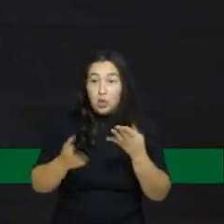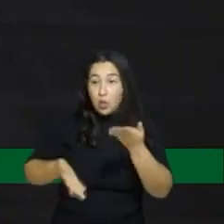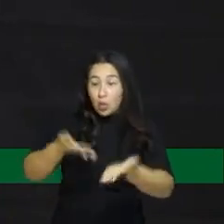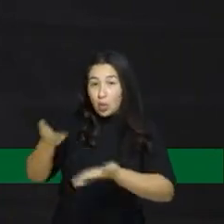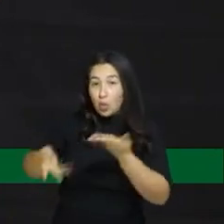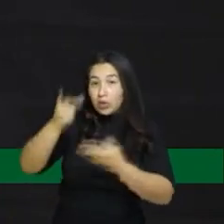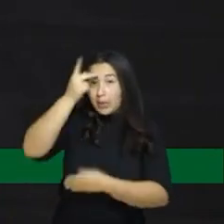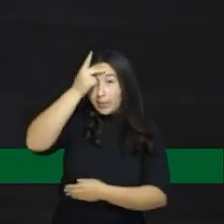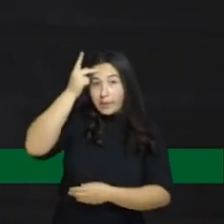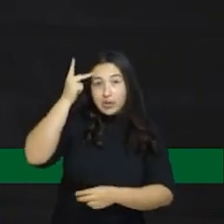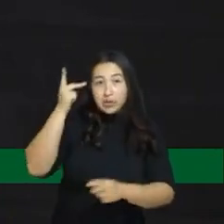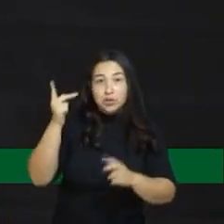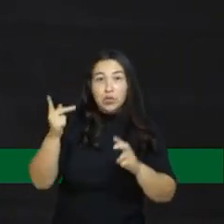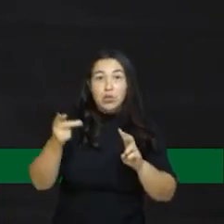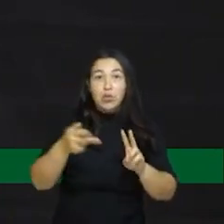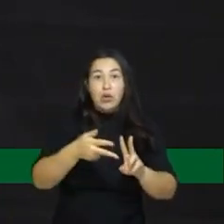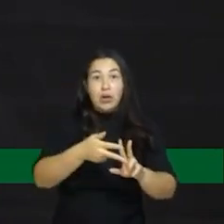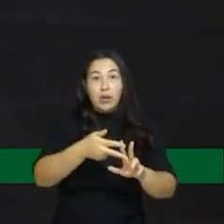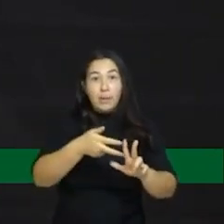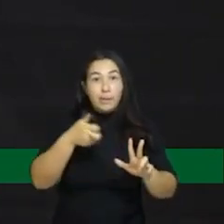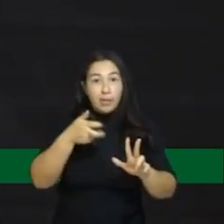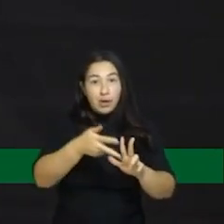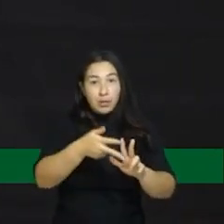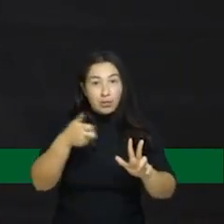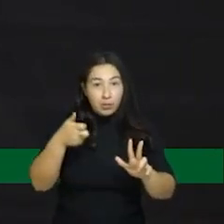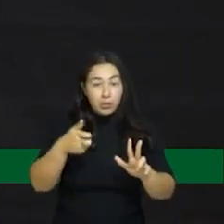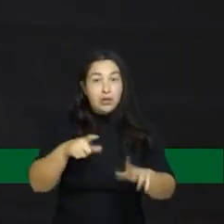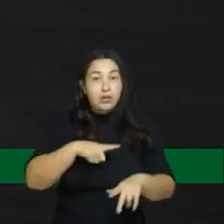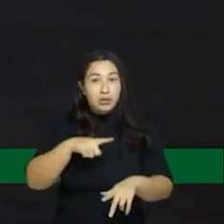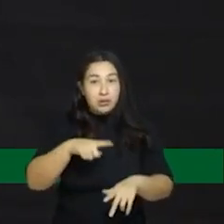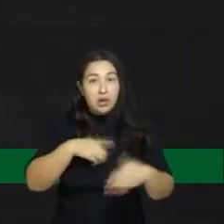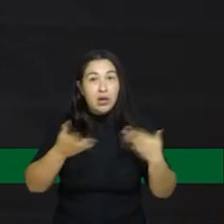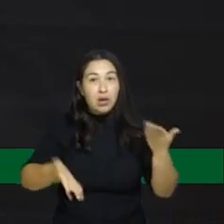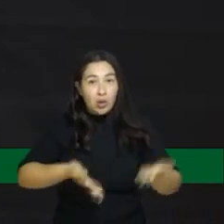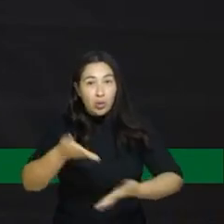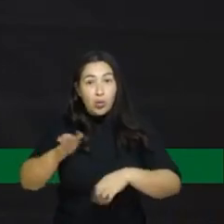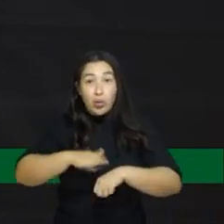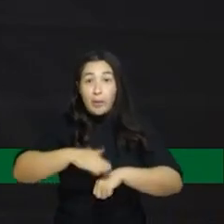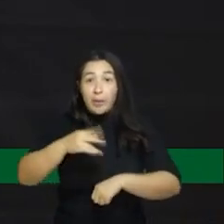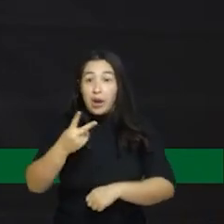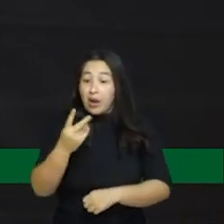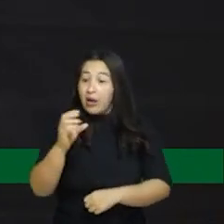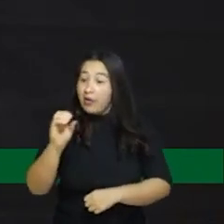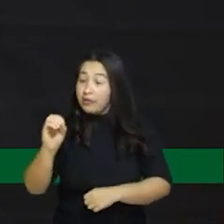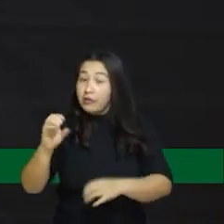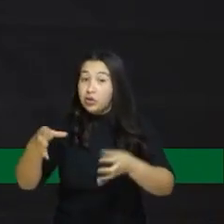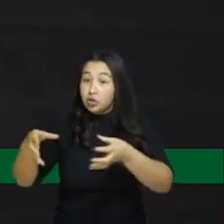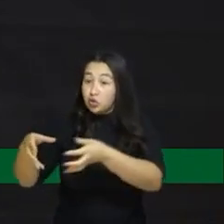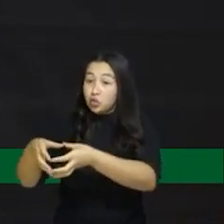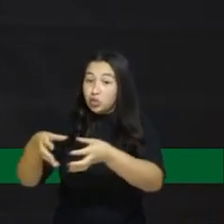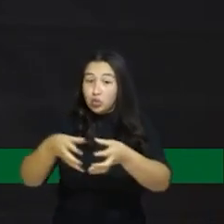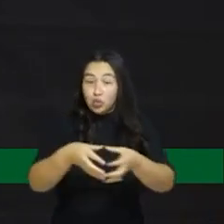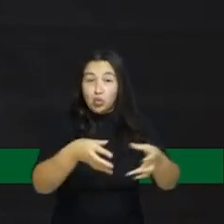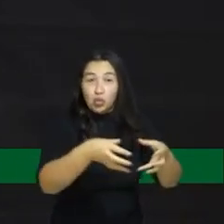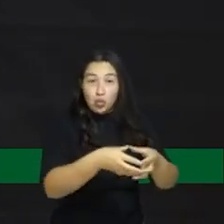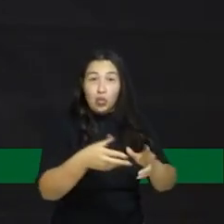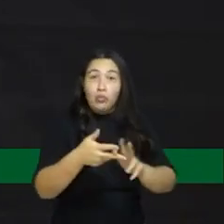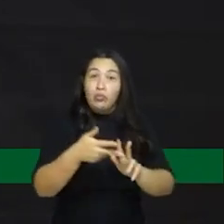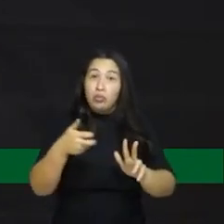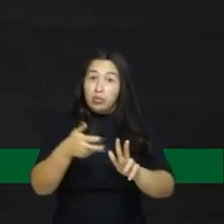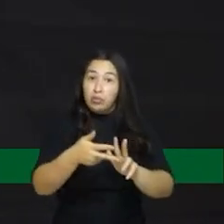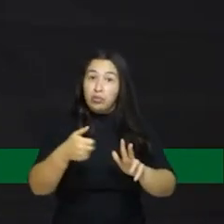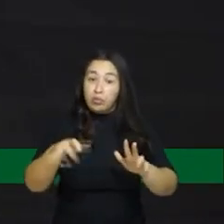público que não aparece, mas que é acompanhado também. São mais de 20 comunidades indígenas que existem no território